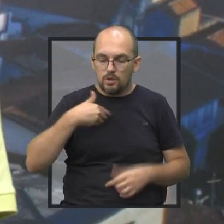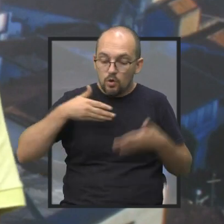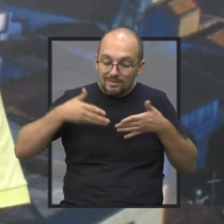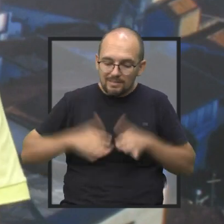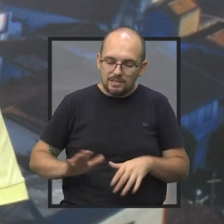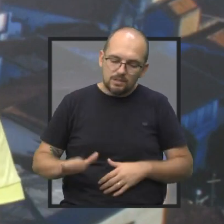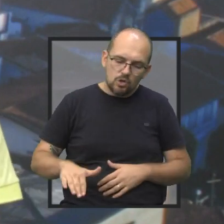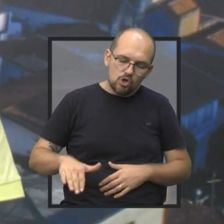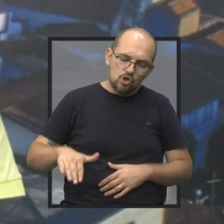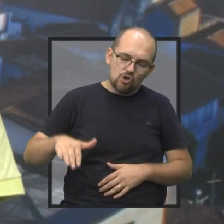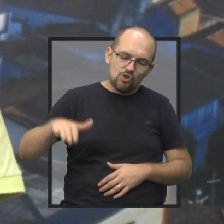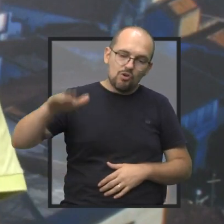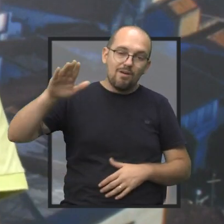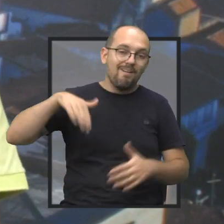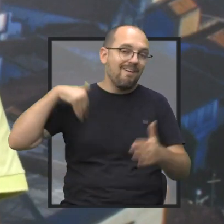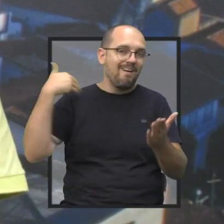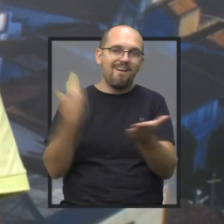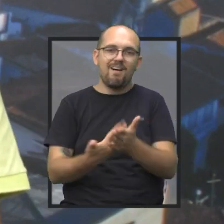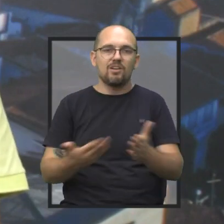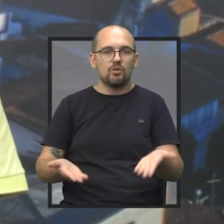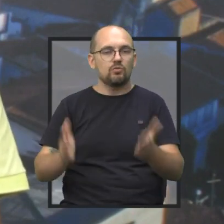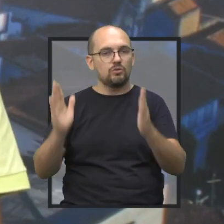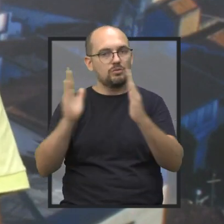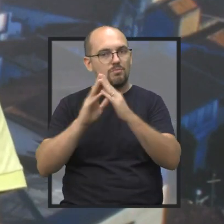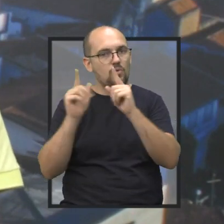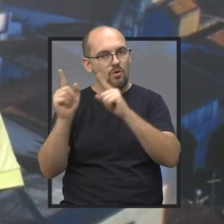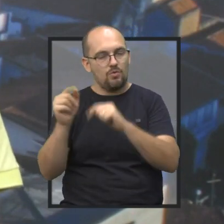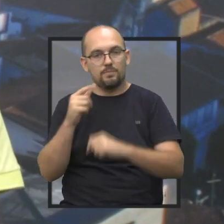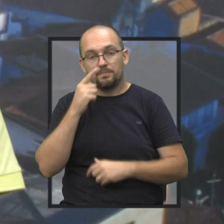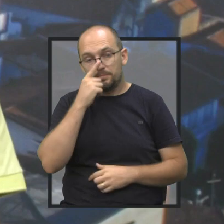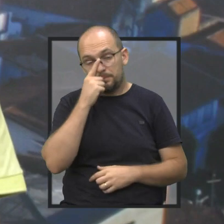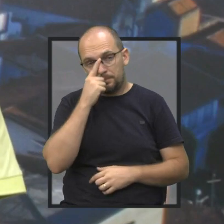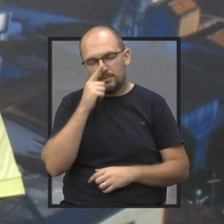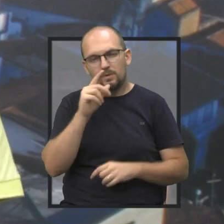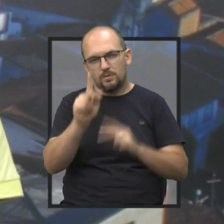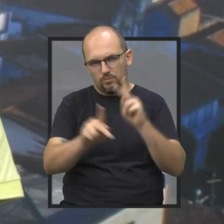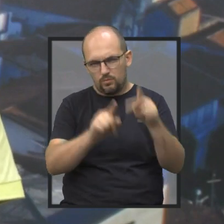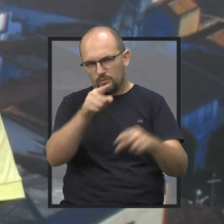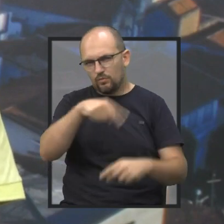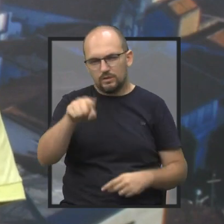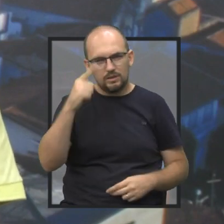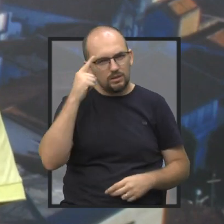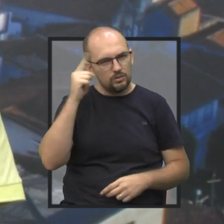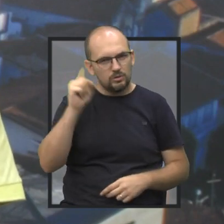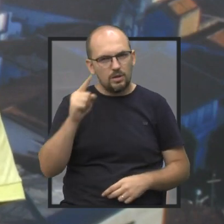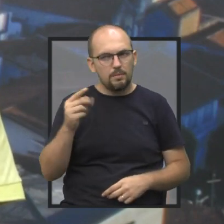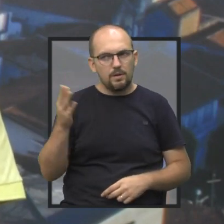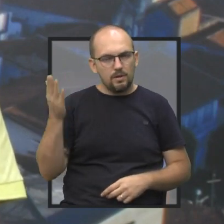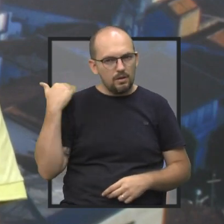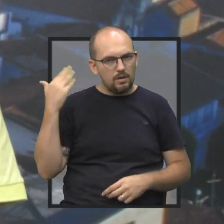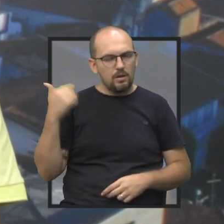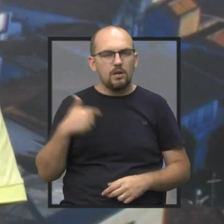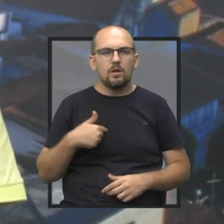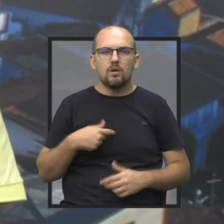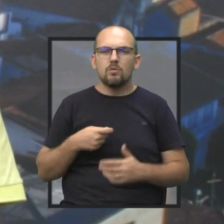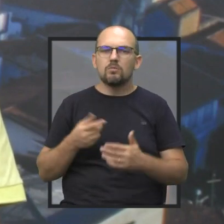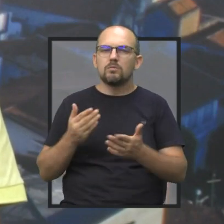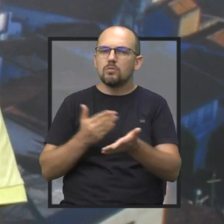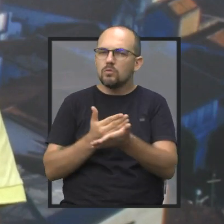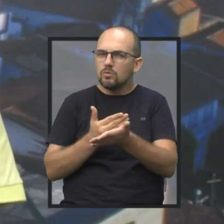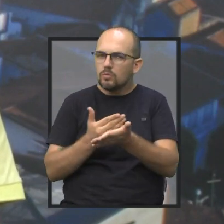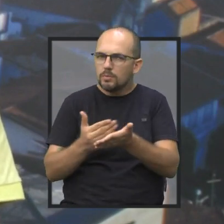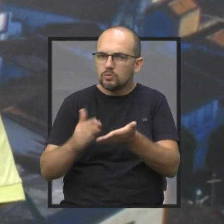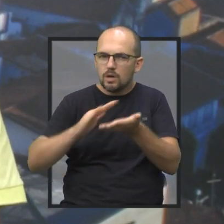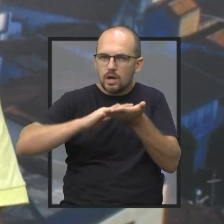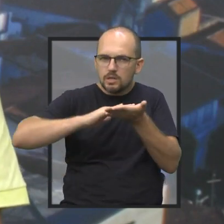criado e moro lá até hoje. Você não sabe o empenho, população joanense, que eu tive naquele momento de quando começou